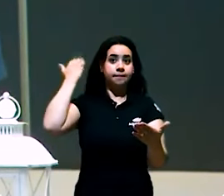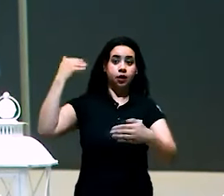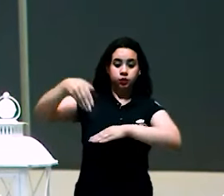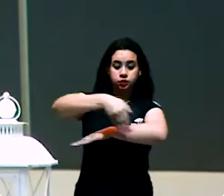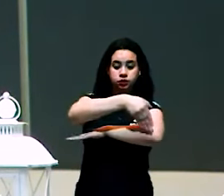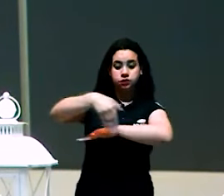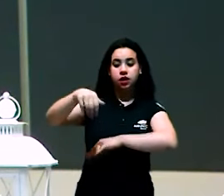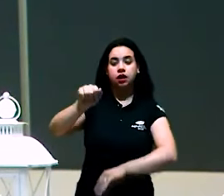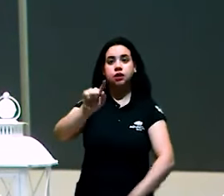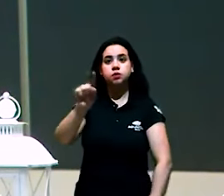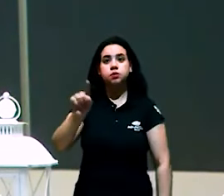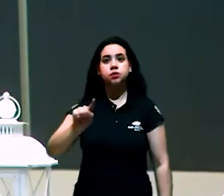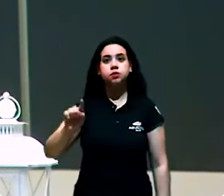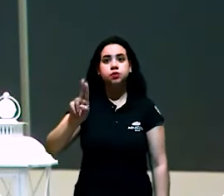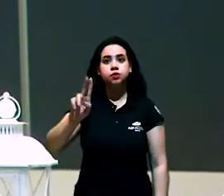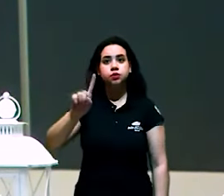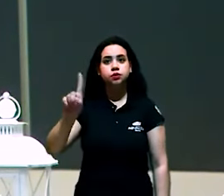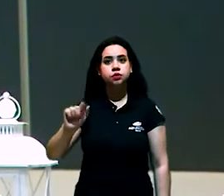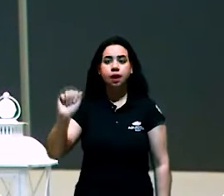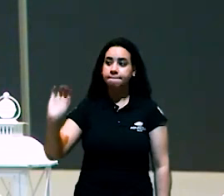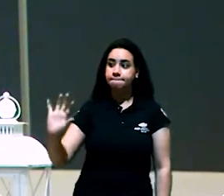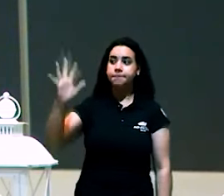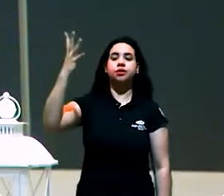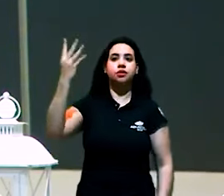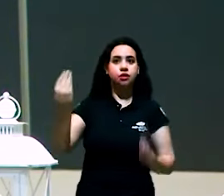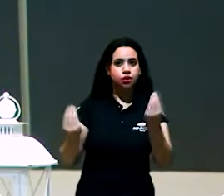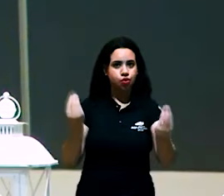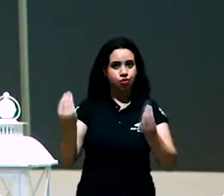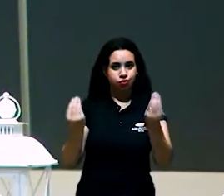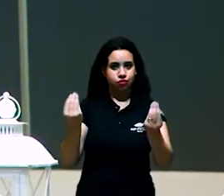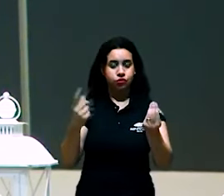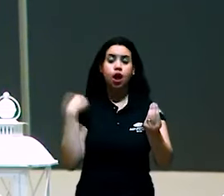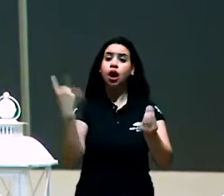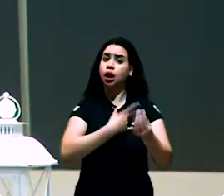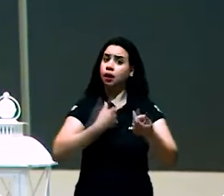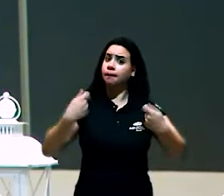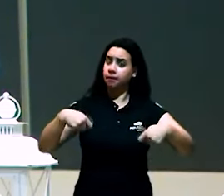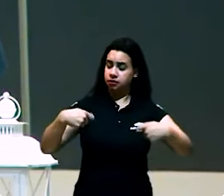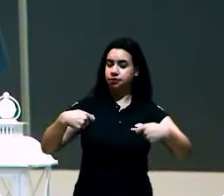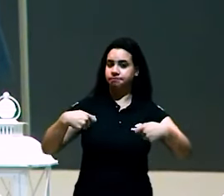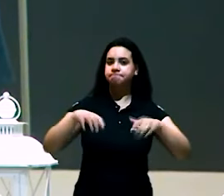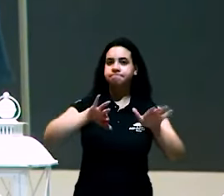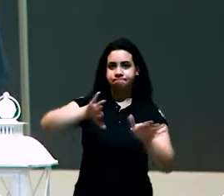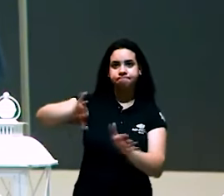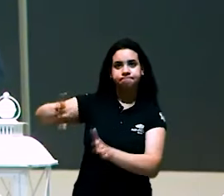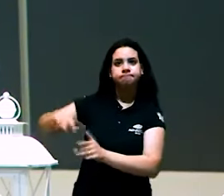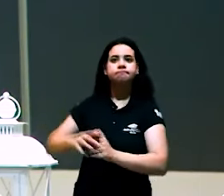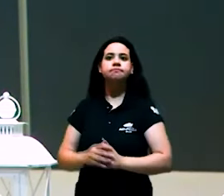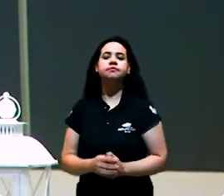e o que nós precisamos. E eu quero fazer um pouco de história falando deste